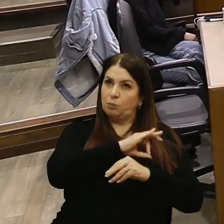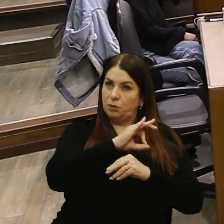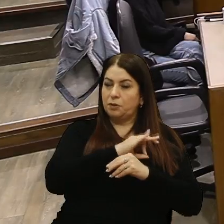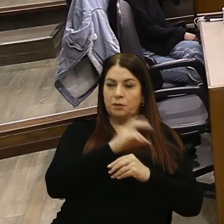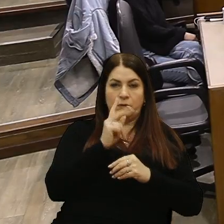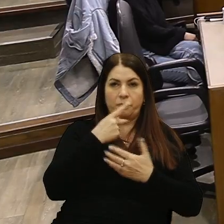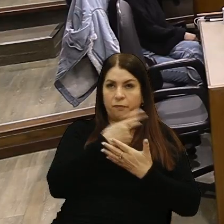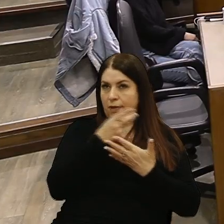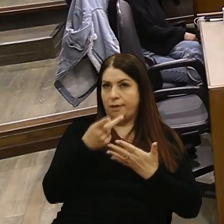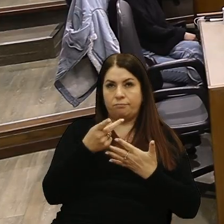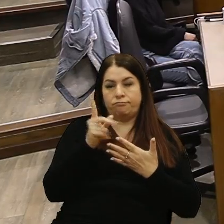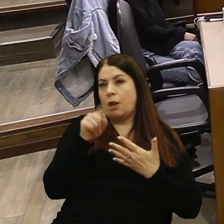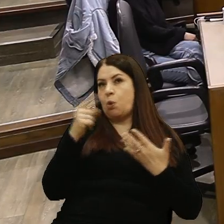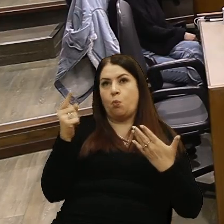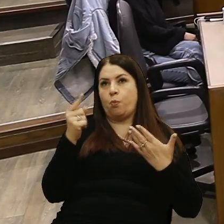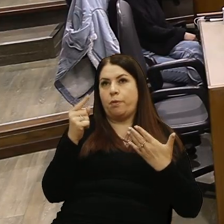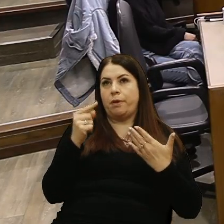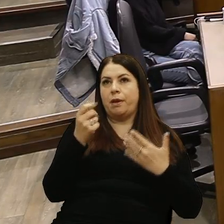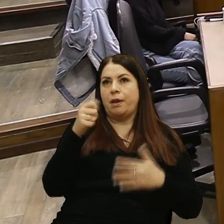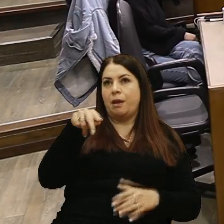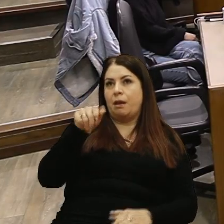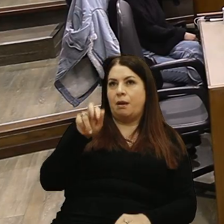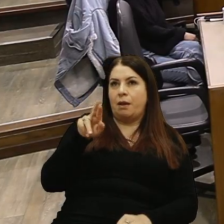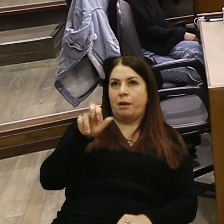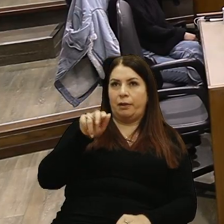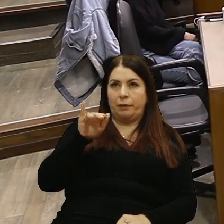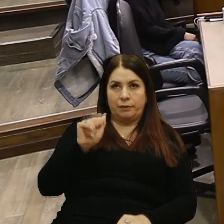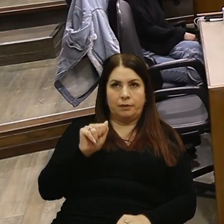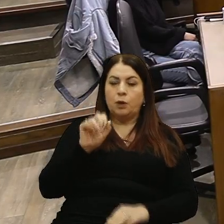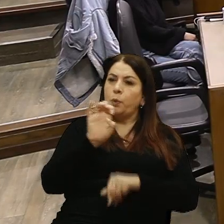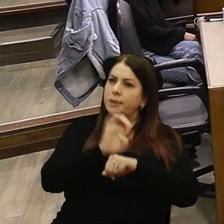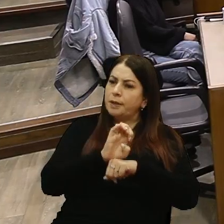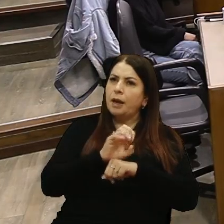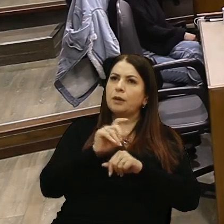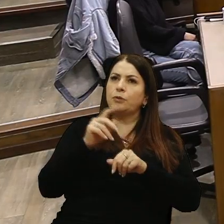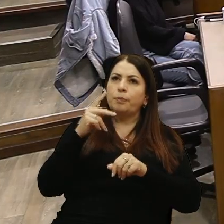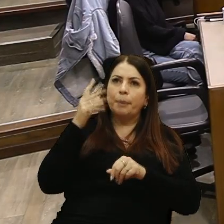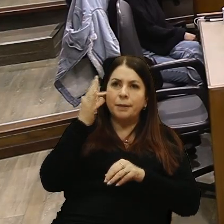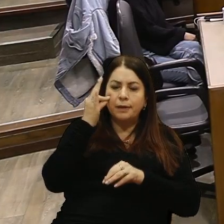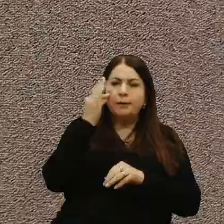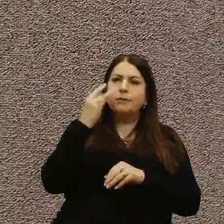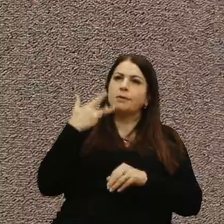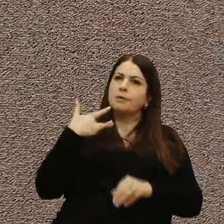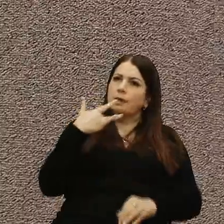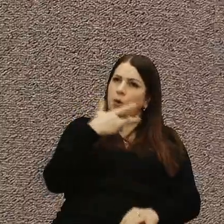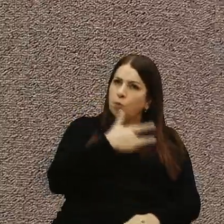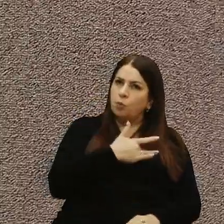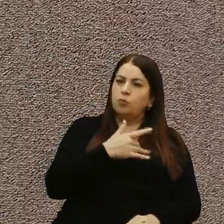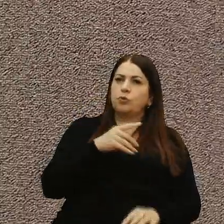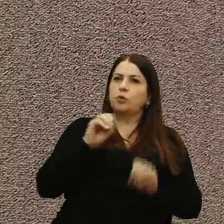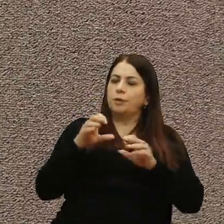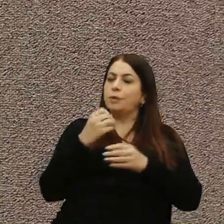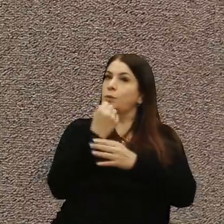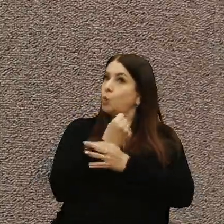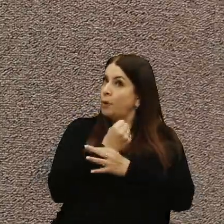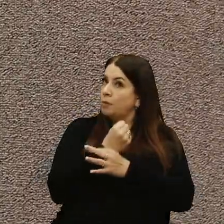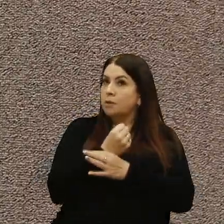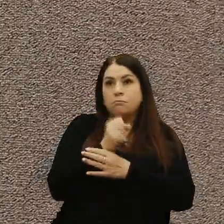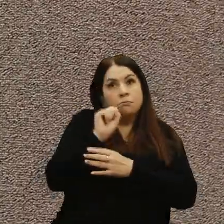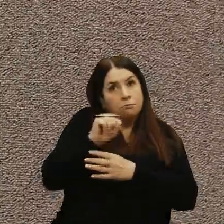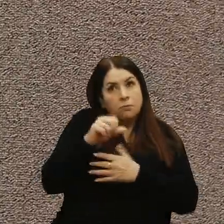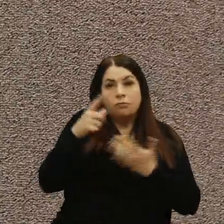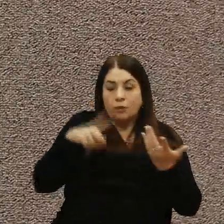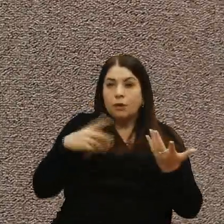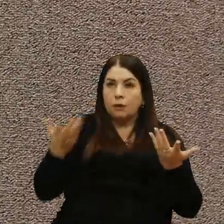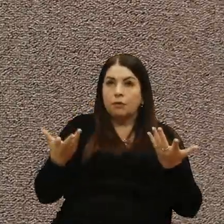sempre digo, a gente não é anarquista de não querer um Estado, a gente quer o Estado presente na saúde, educação e segurança. E a segurança, sim, ele tem